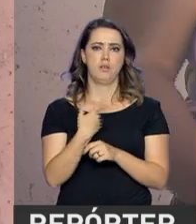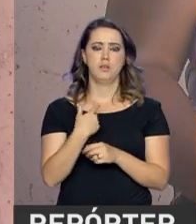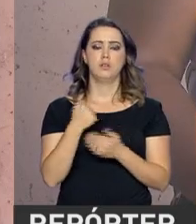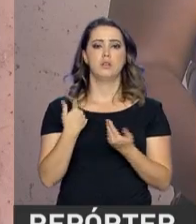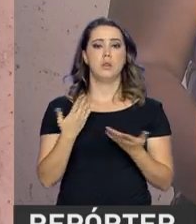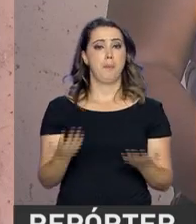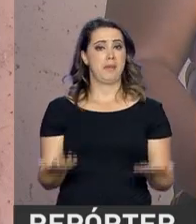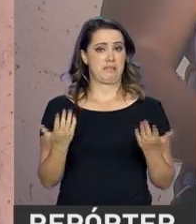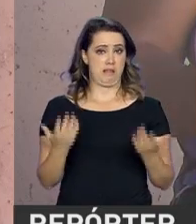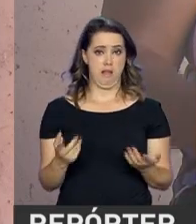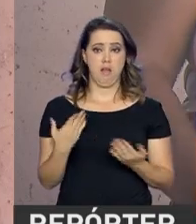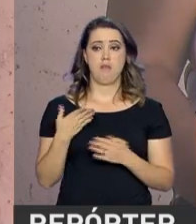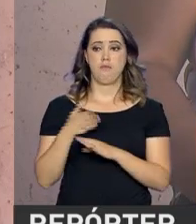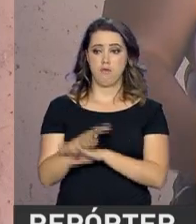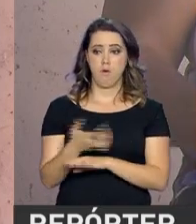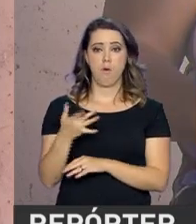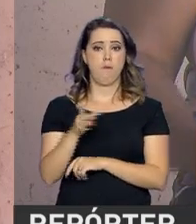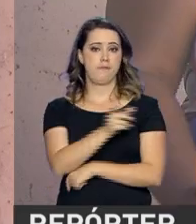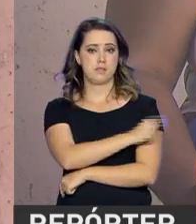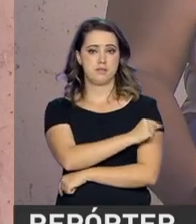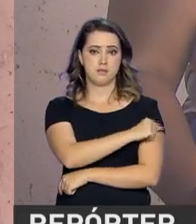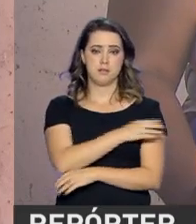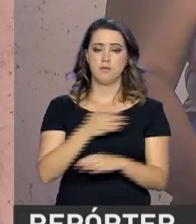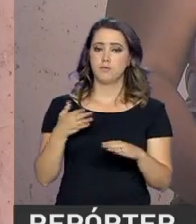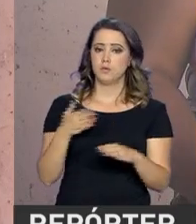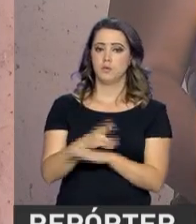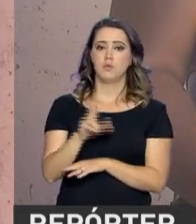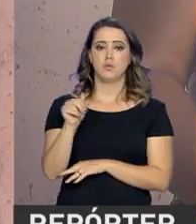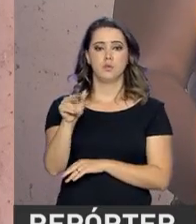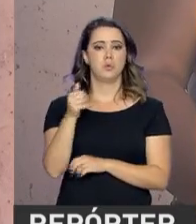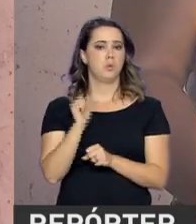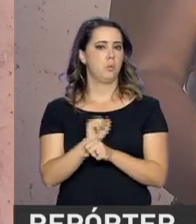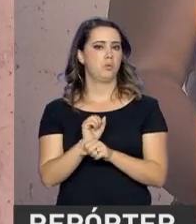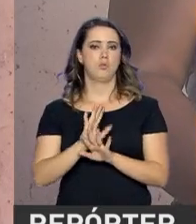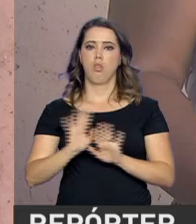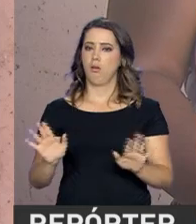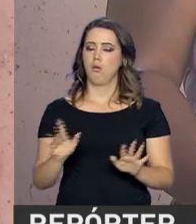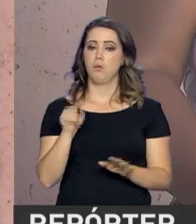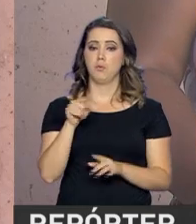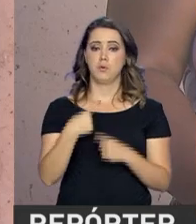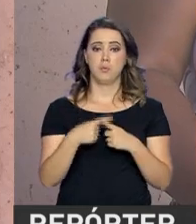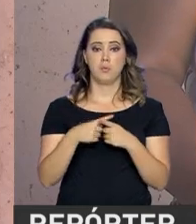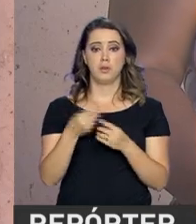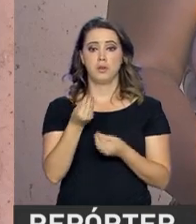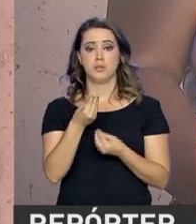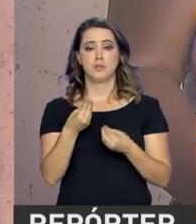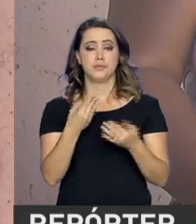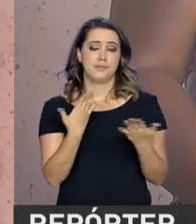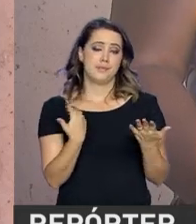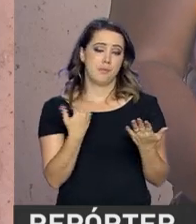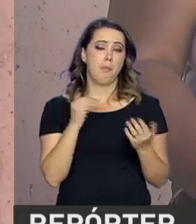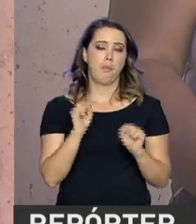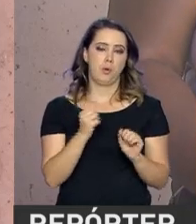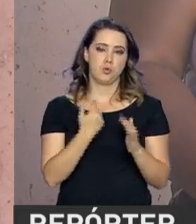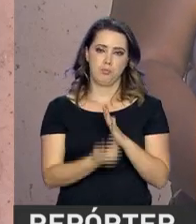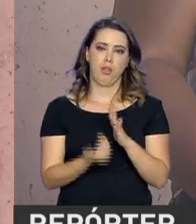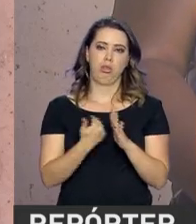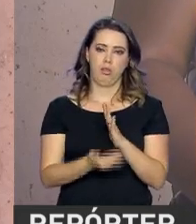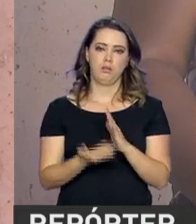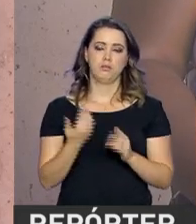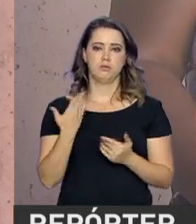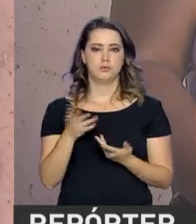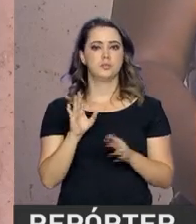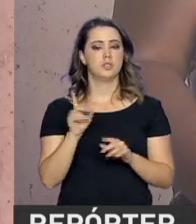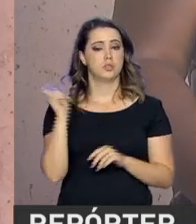eu vou ter as vacinas eu vou vacilar - nunca descuidei porque se descuidar sei que eu vou perder aí o bicho pega